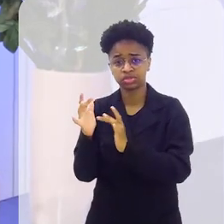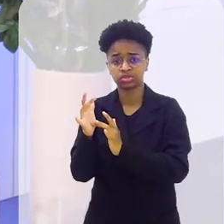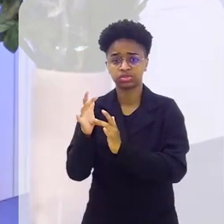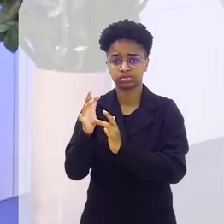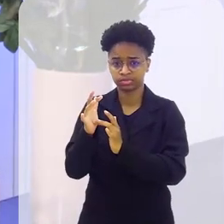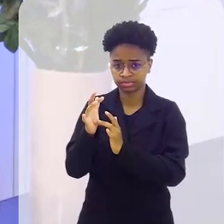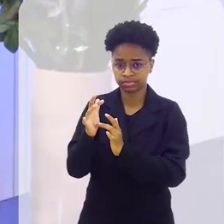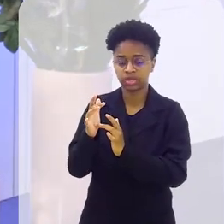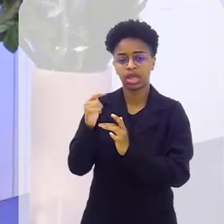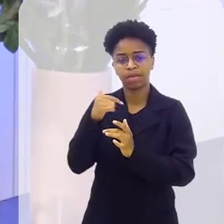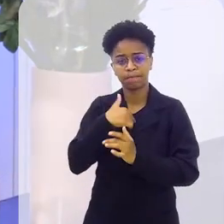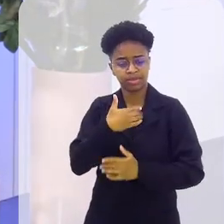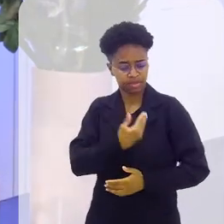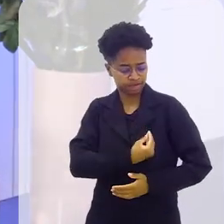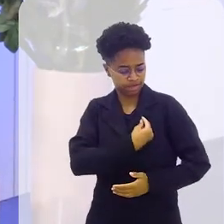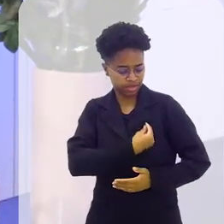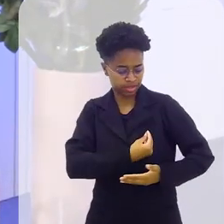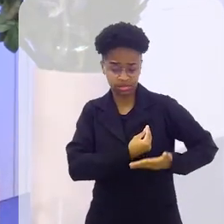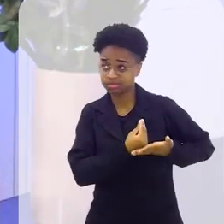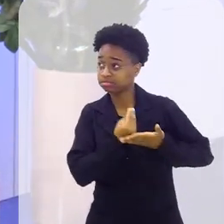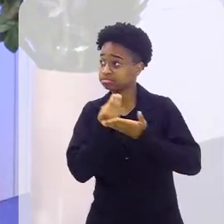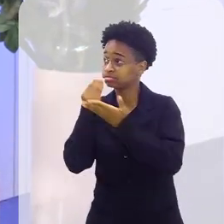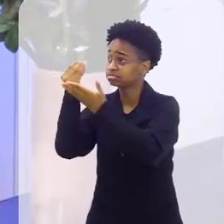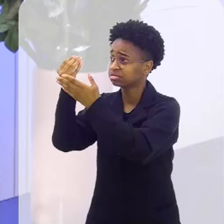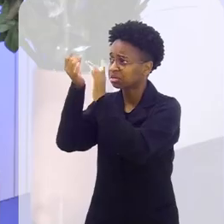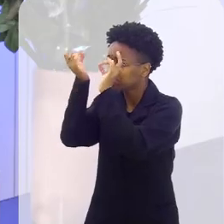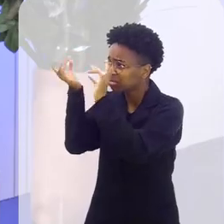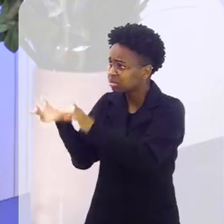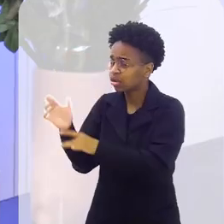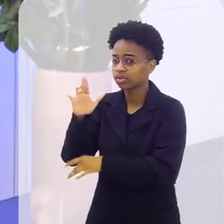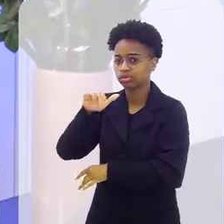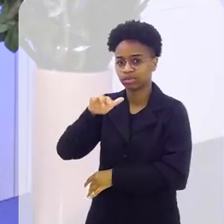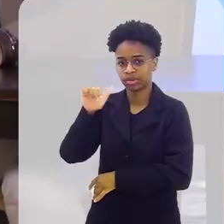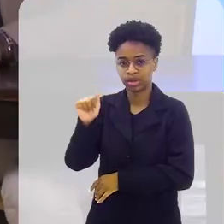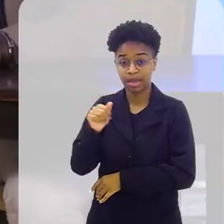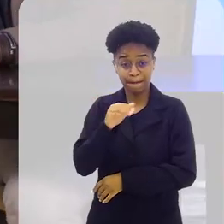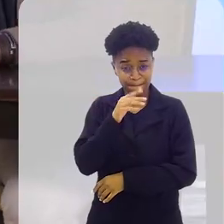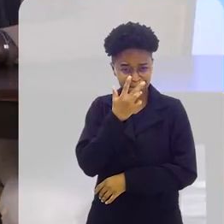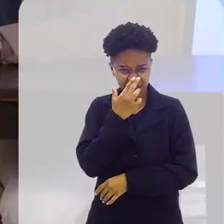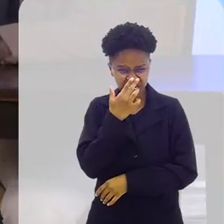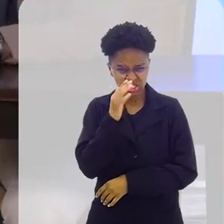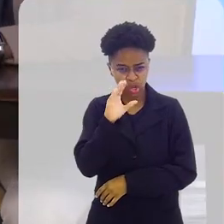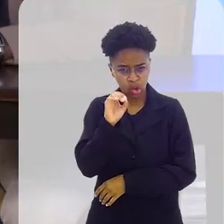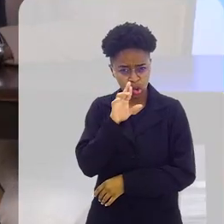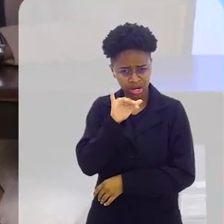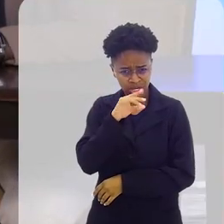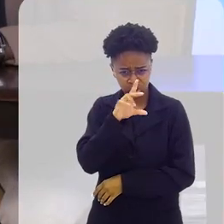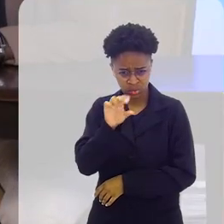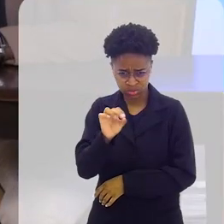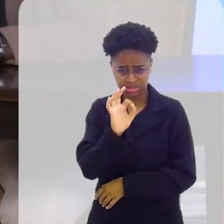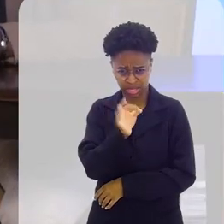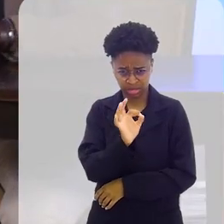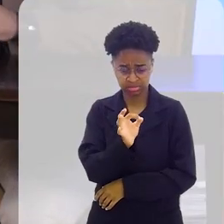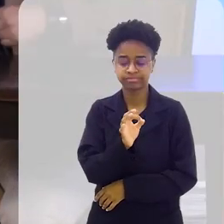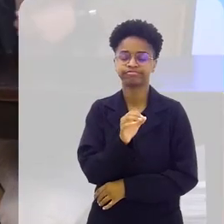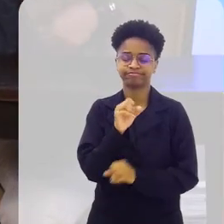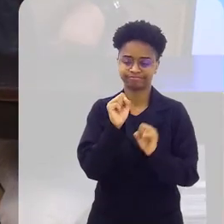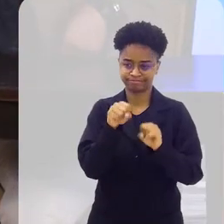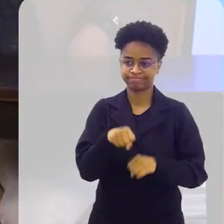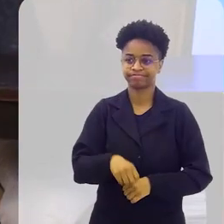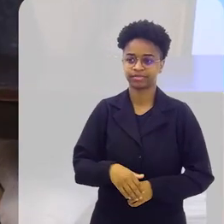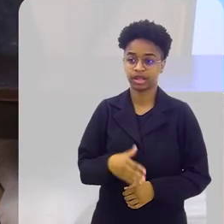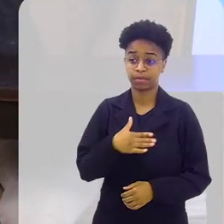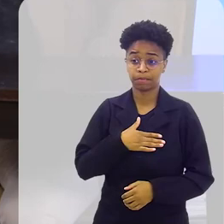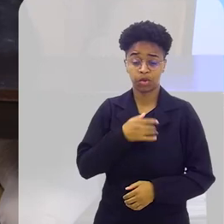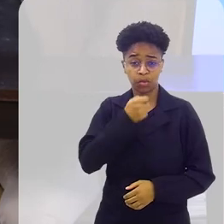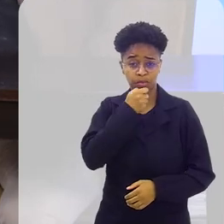Jesus Cristo. Oferto minha vida, jamais o deixarei. Isso parece um corinho de fogo. É um corinho de fogo, filho, é? Sim.